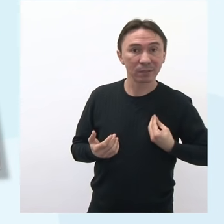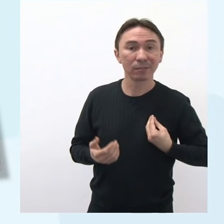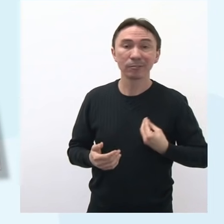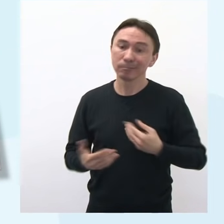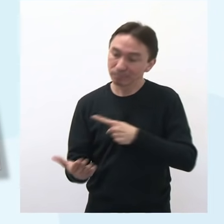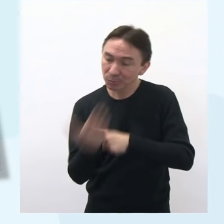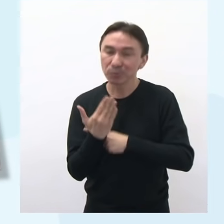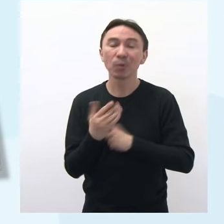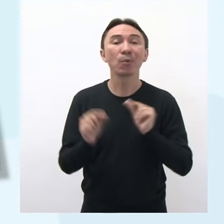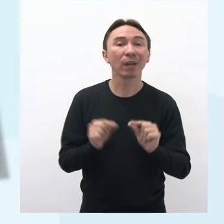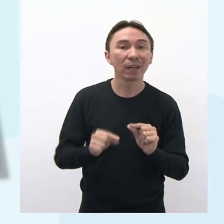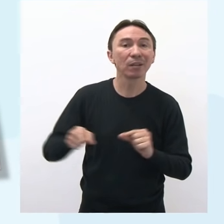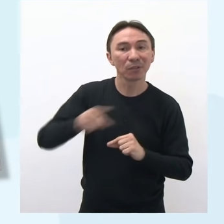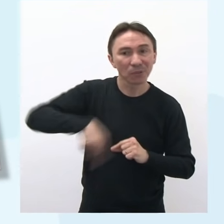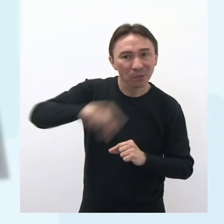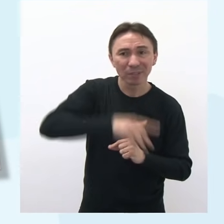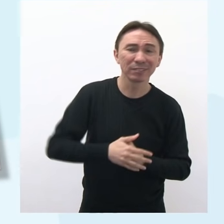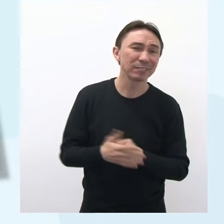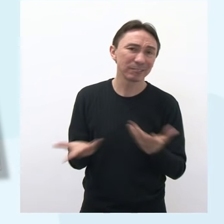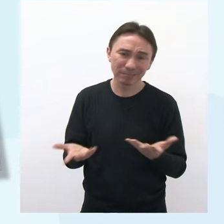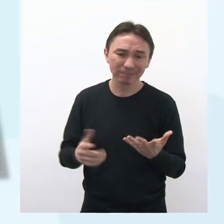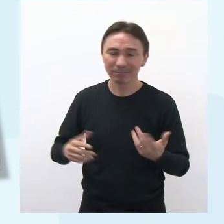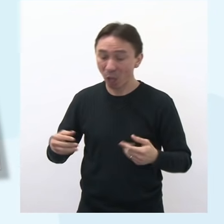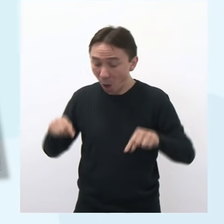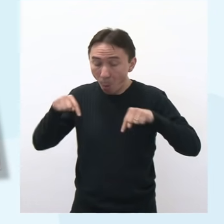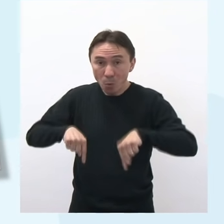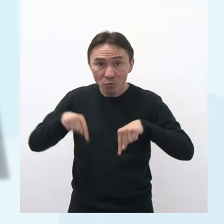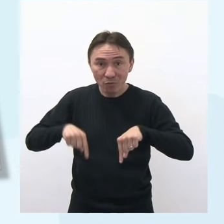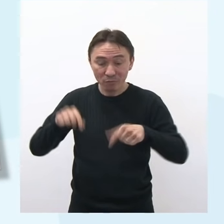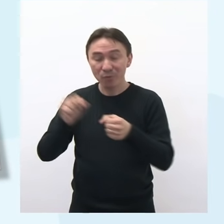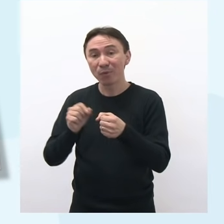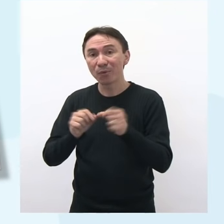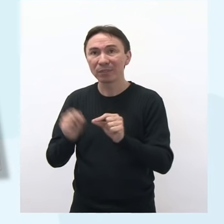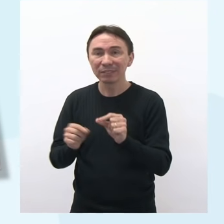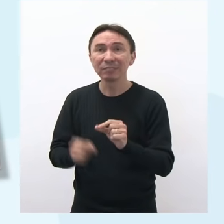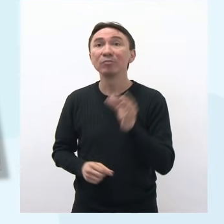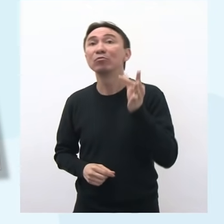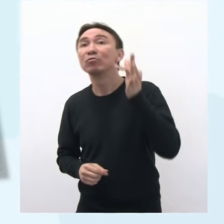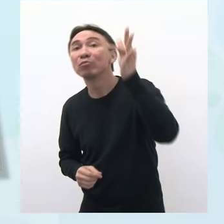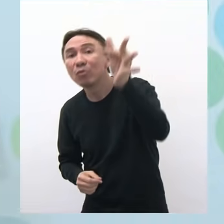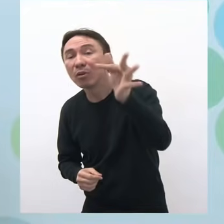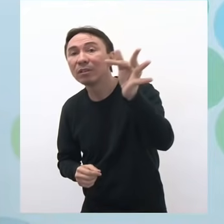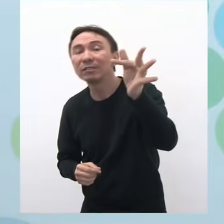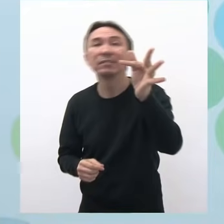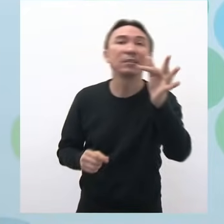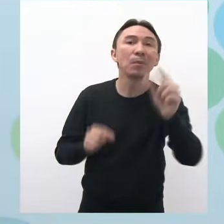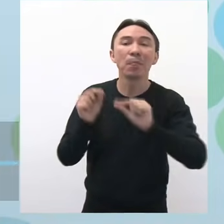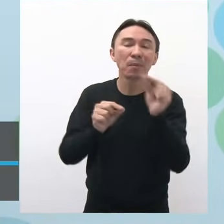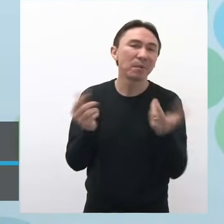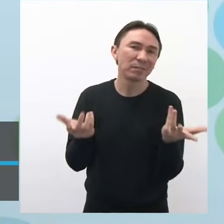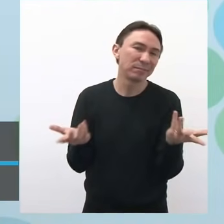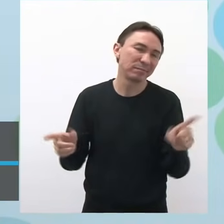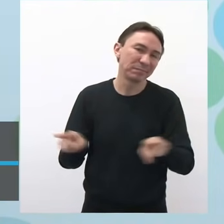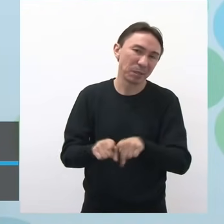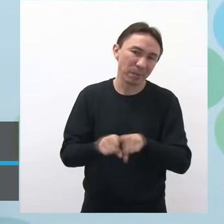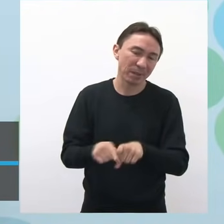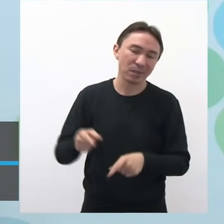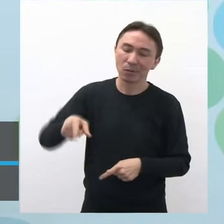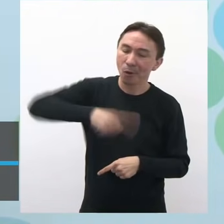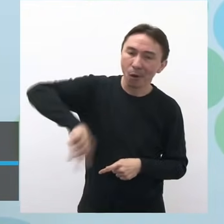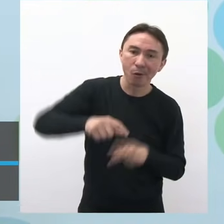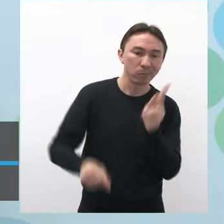jovens, também confessar a todos nós aqui, o que nós estamos fazendo agora, que nós também não sabemos que nós, professores, pais e todos nós